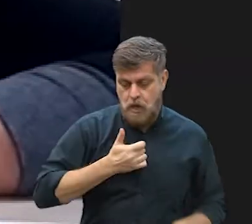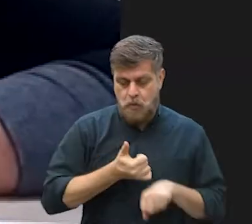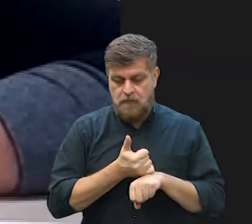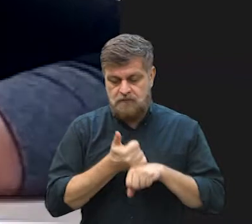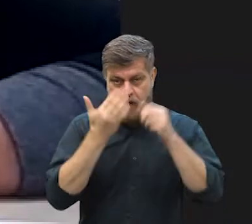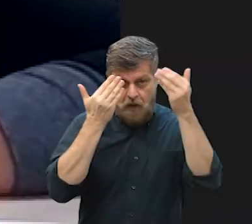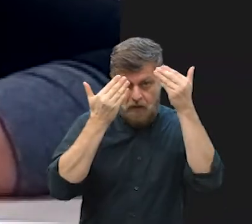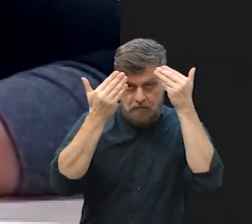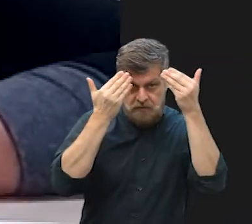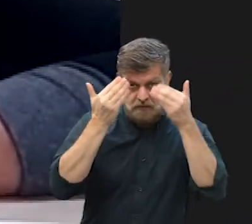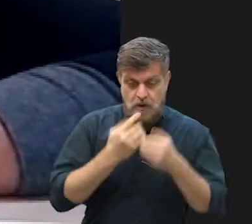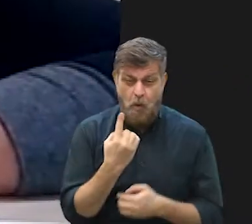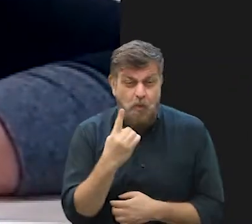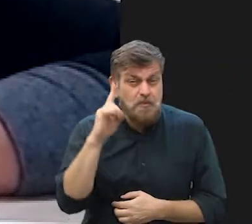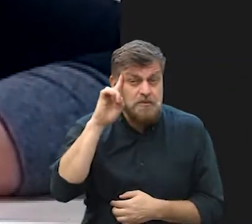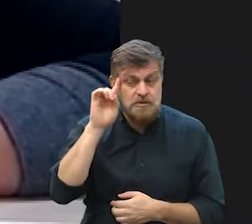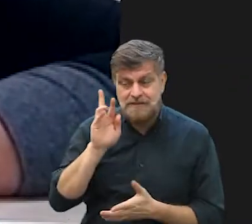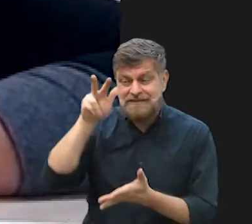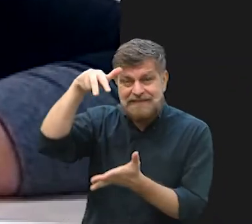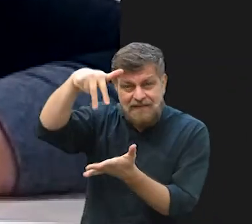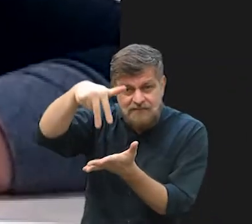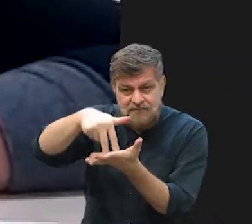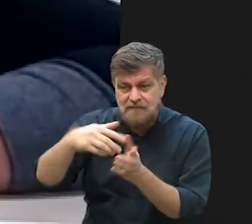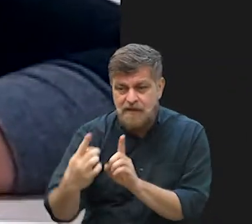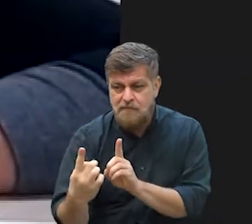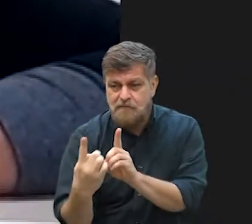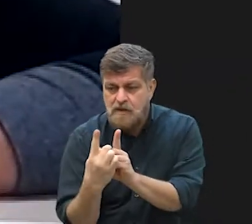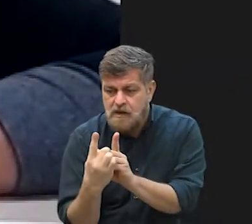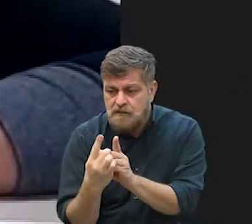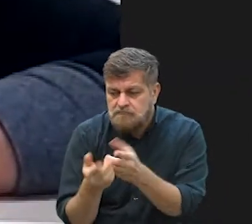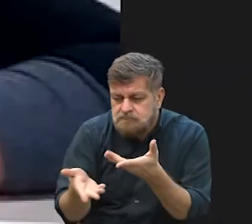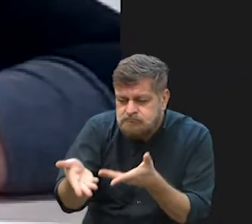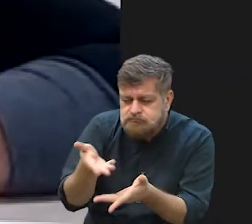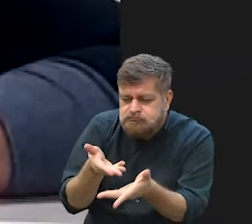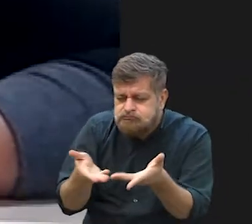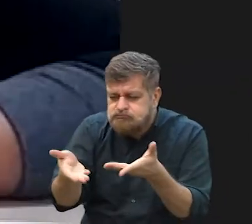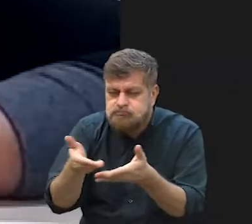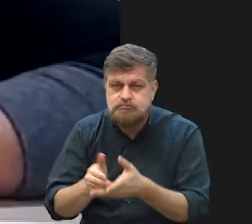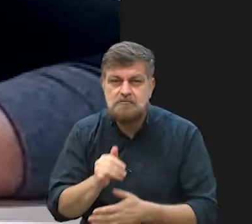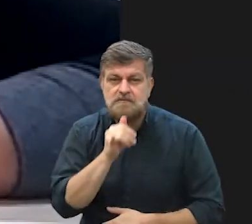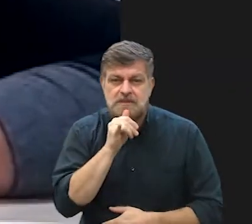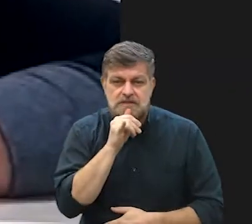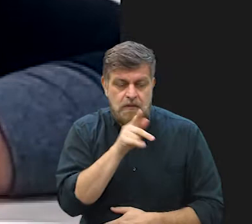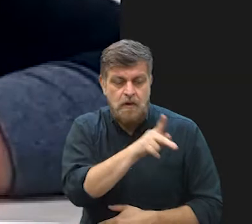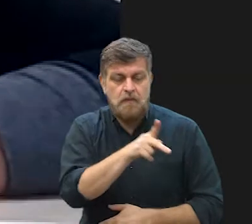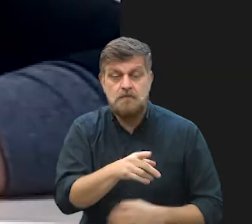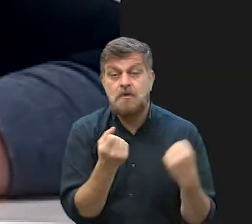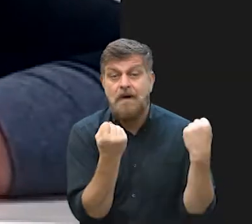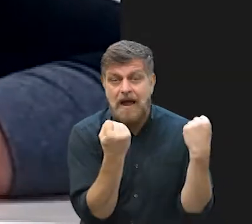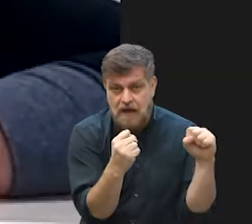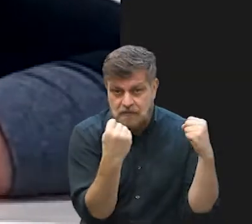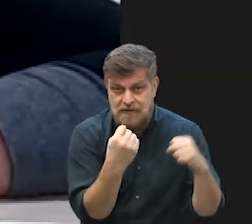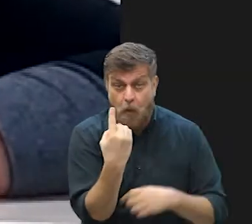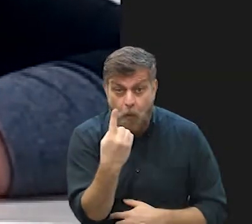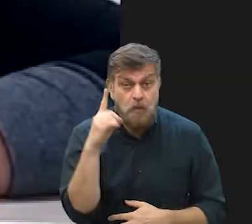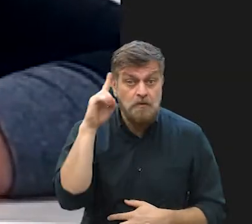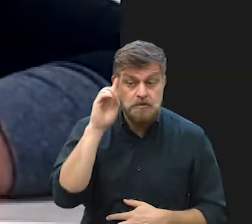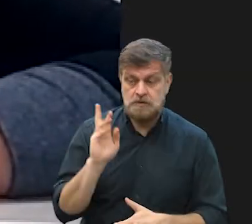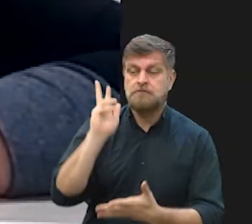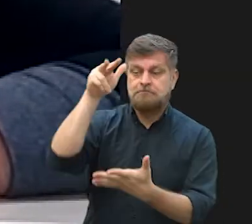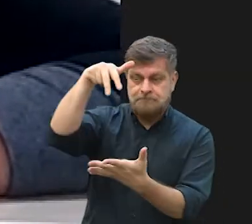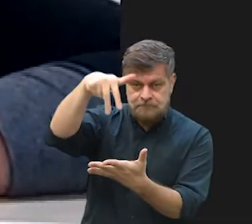eu posso ir aí um dia fazer um atendimento, ou eu sou professor de educação física, eu posso ir aí um dia fazer